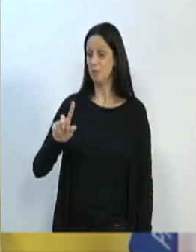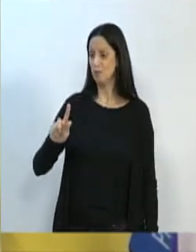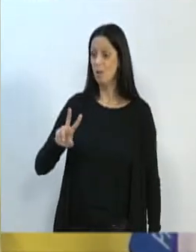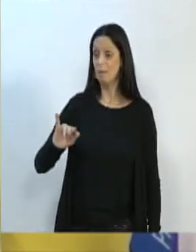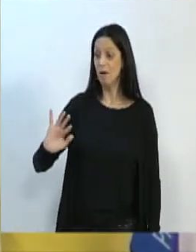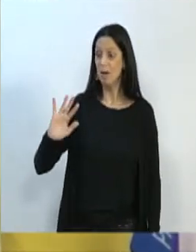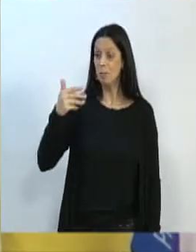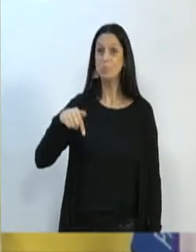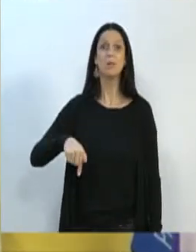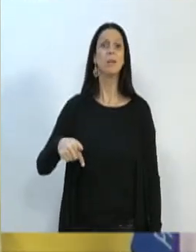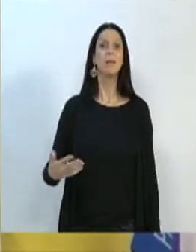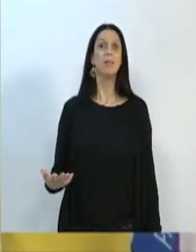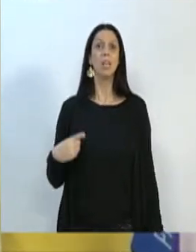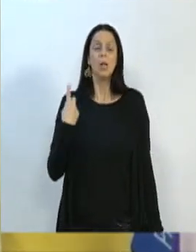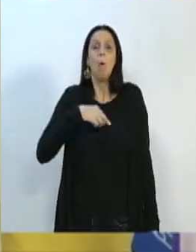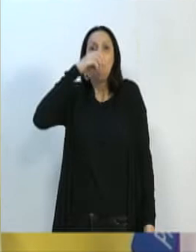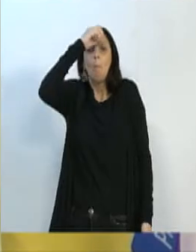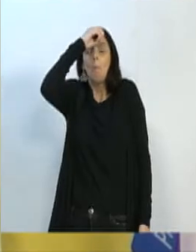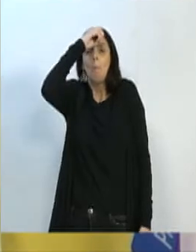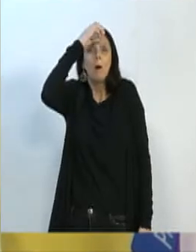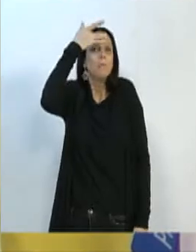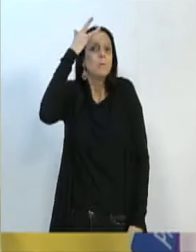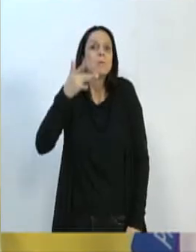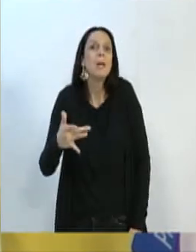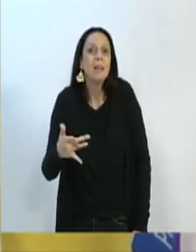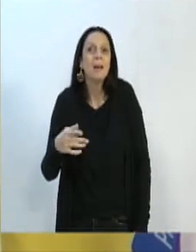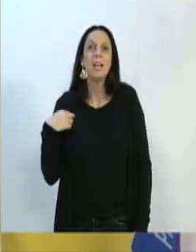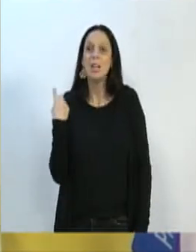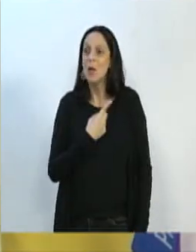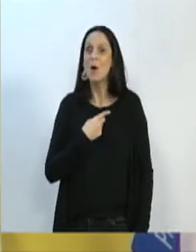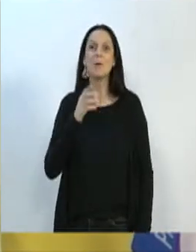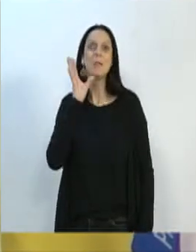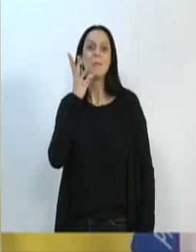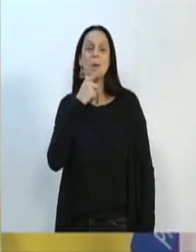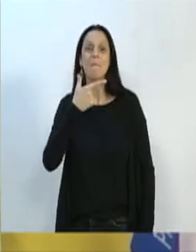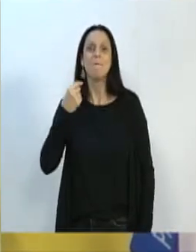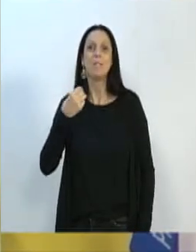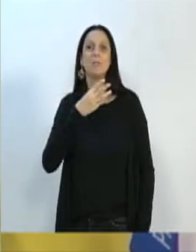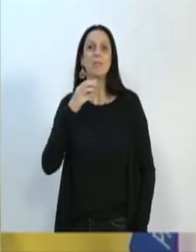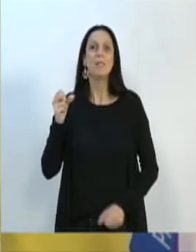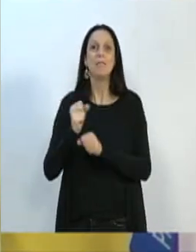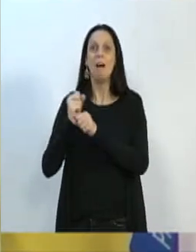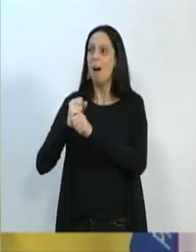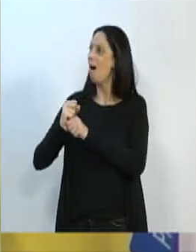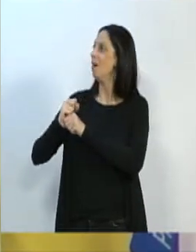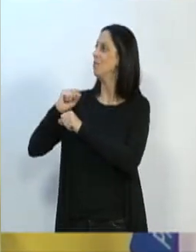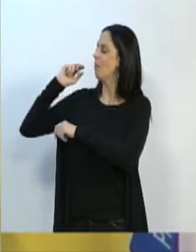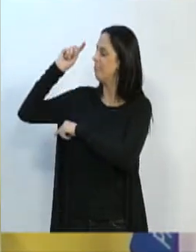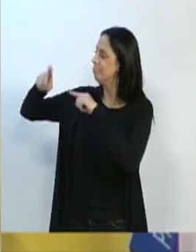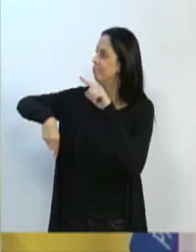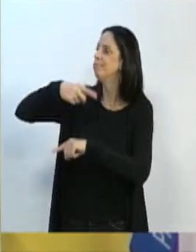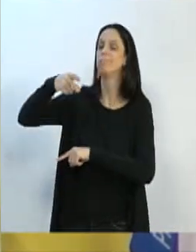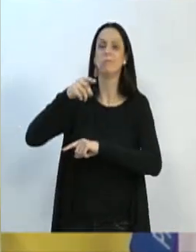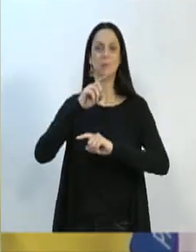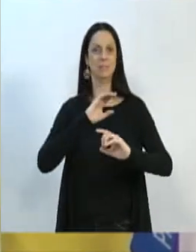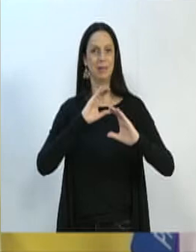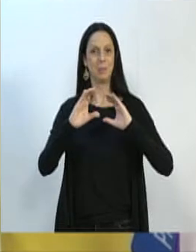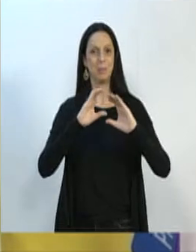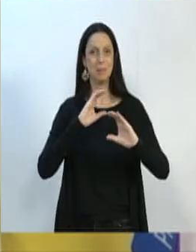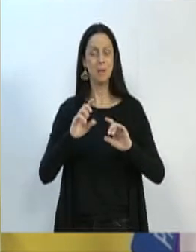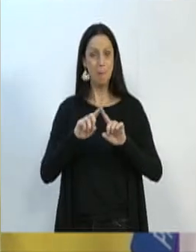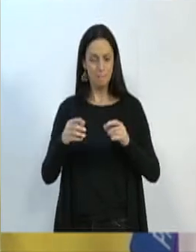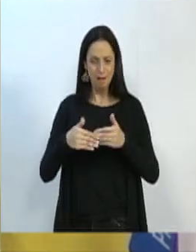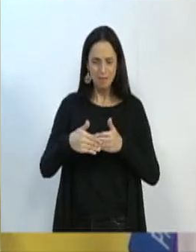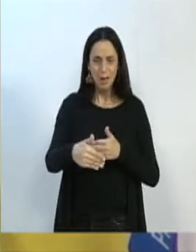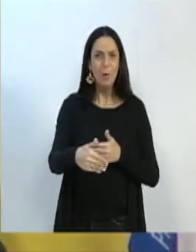desde nem imagino que isso nós vamos 20 e 30 anos para avançar nas comunicações e agora para dobrar o volume de informação vai ser muito mais